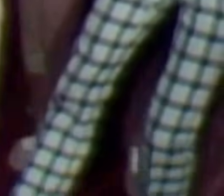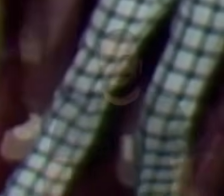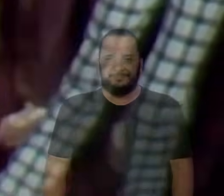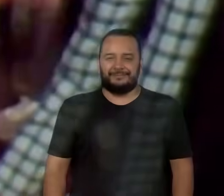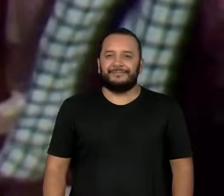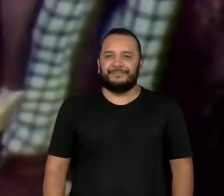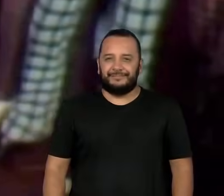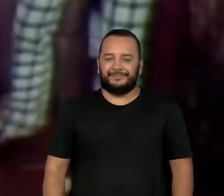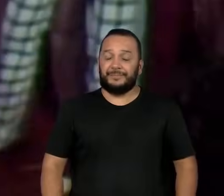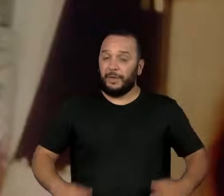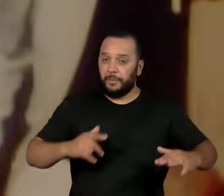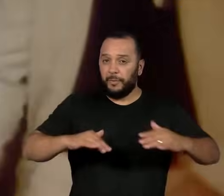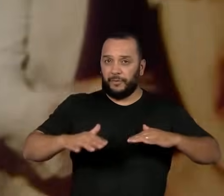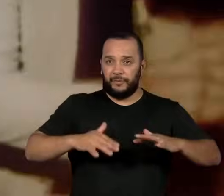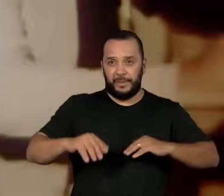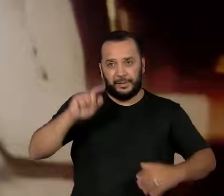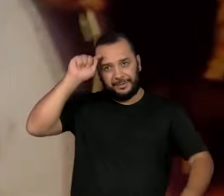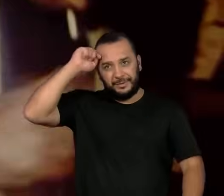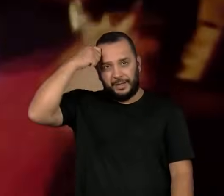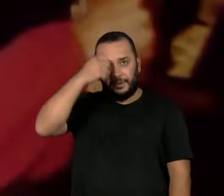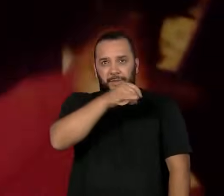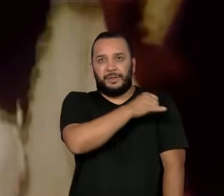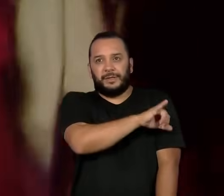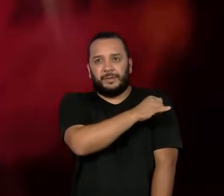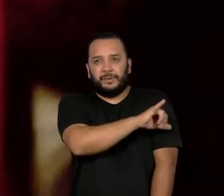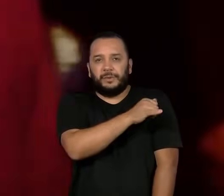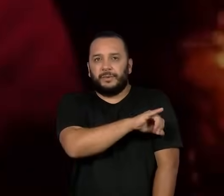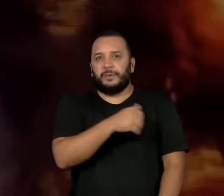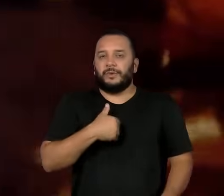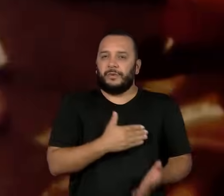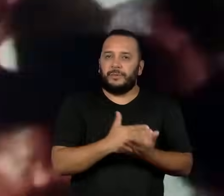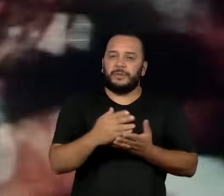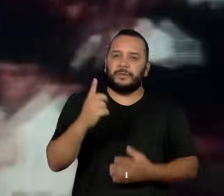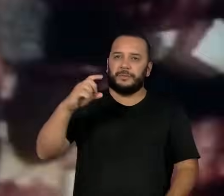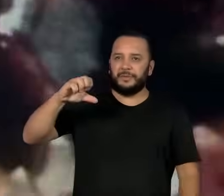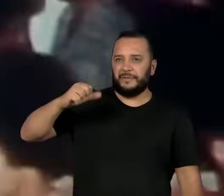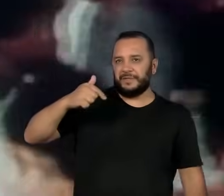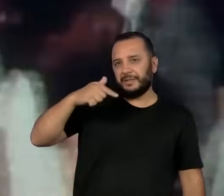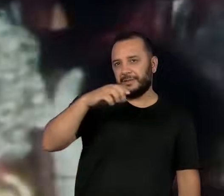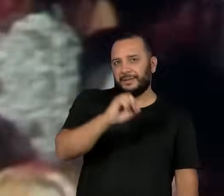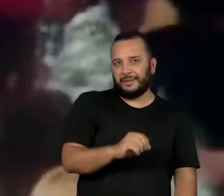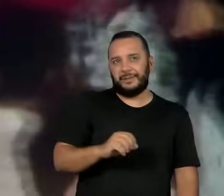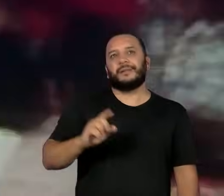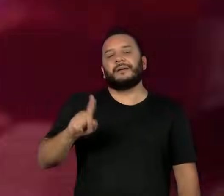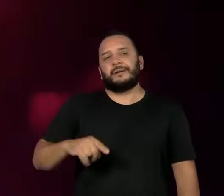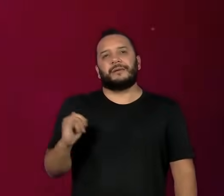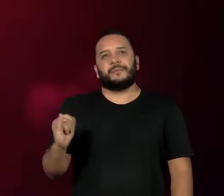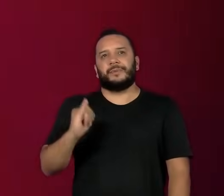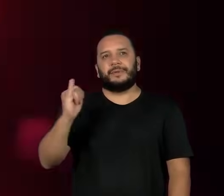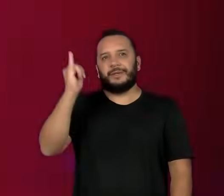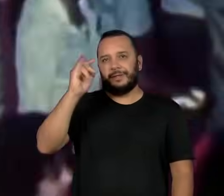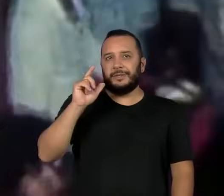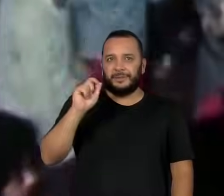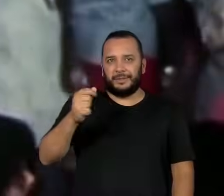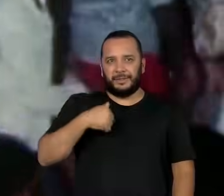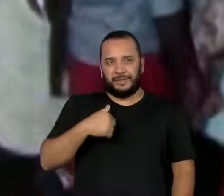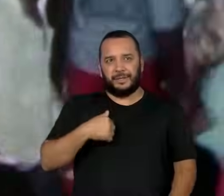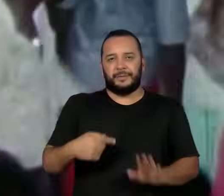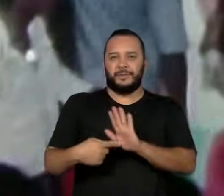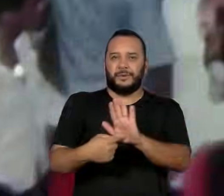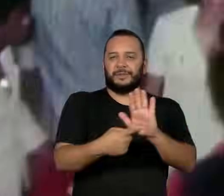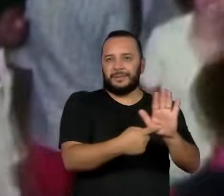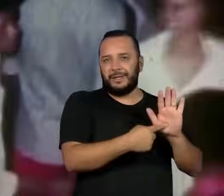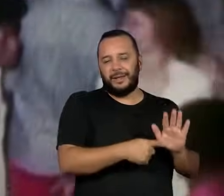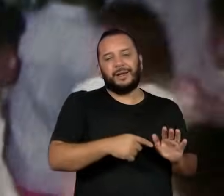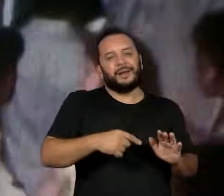Então, o movimento Black Rio, ele que surge na década de 70 e foi fundamental para a formação da identidade negra